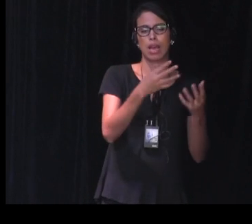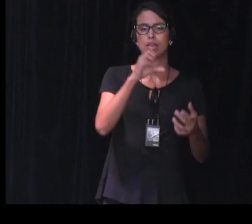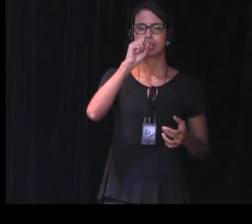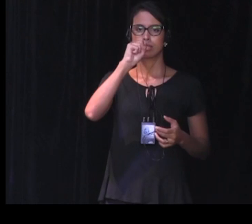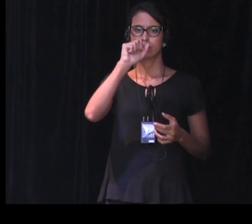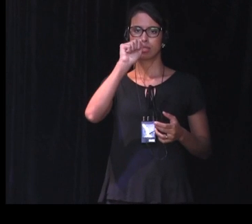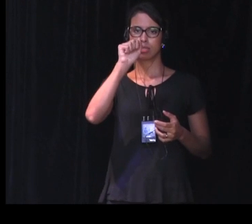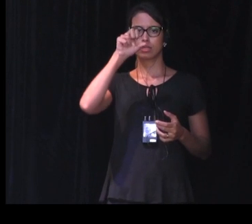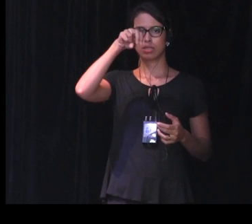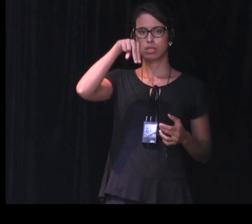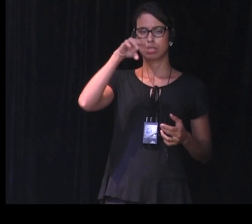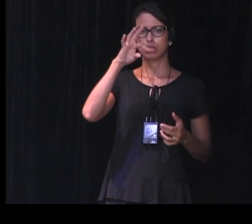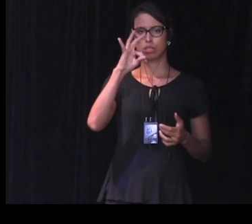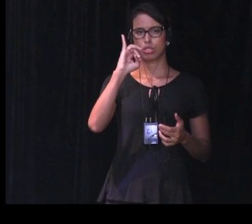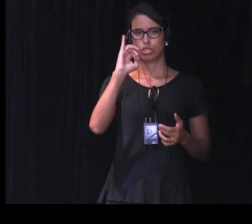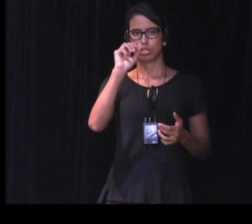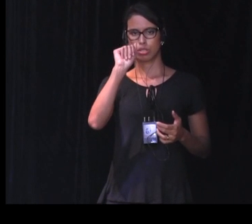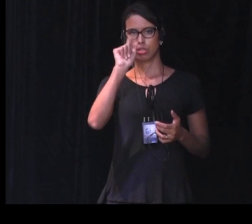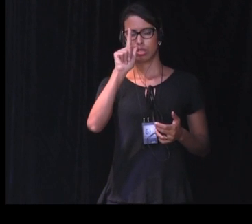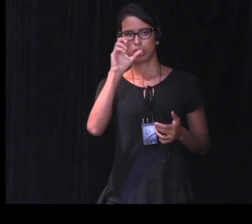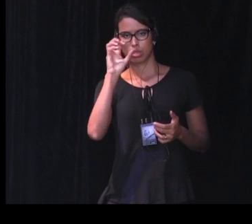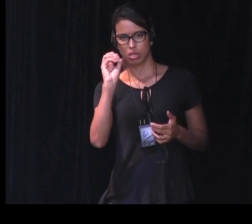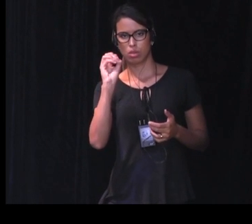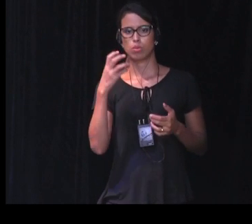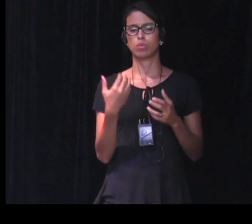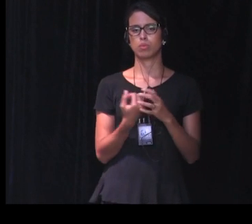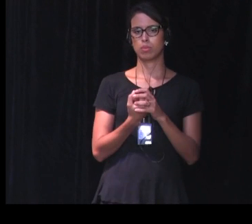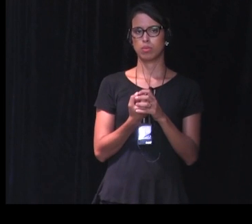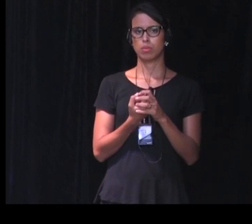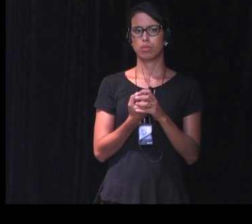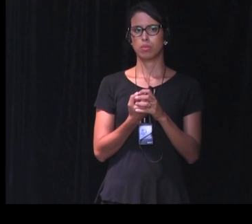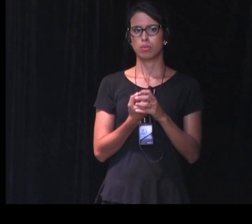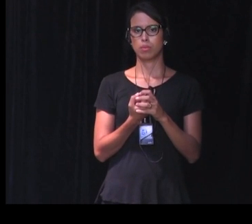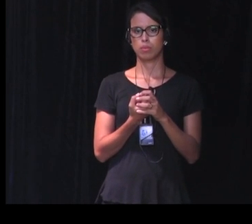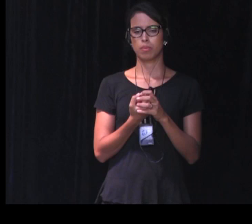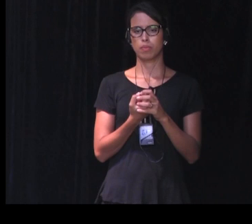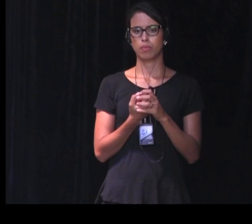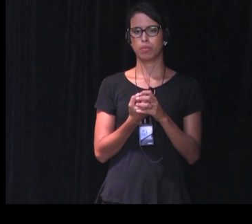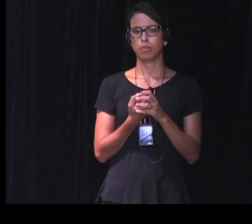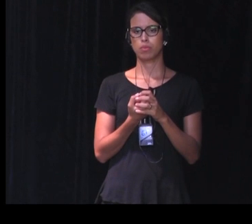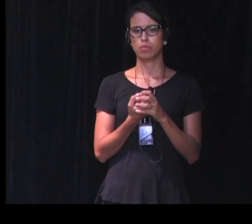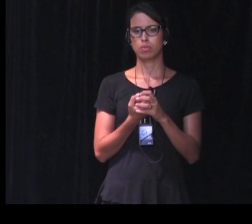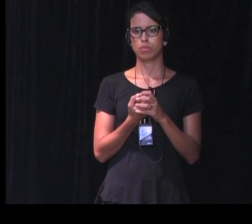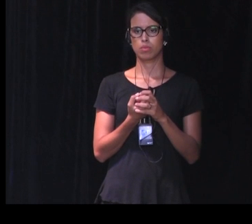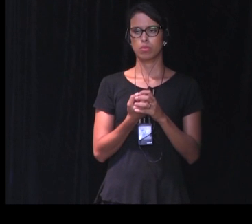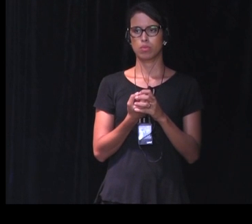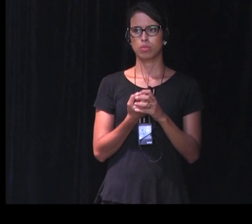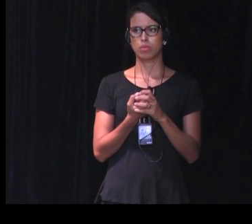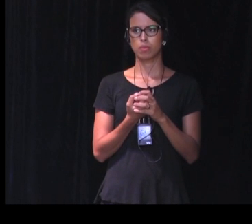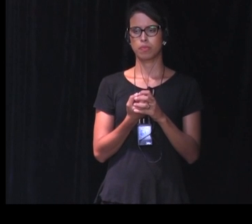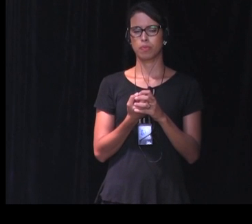para Santiago. Por isso se chama Quinta Normal, porque o terreno era uma quinta parte de um território